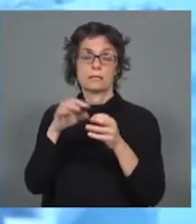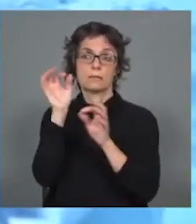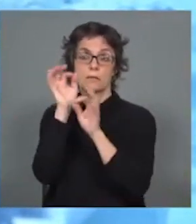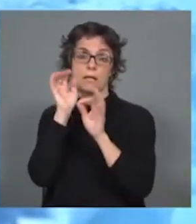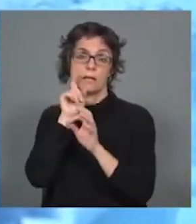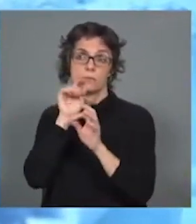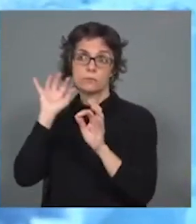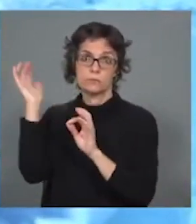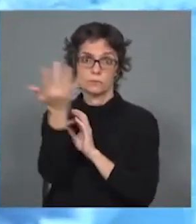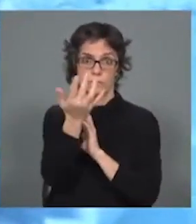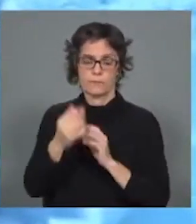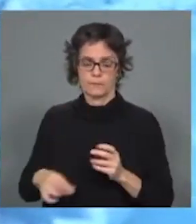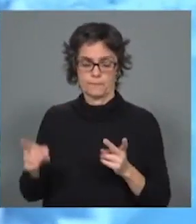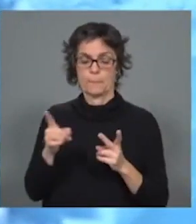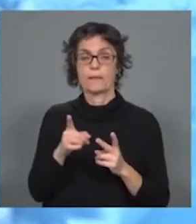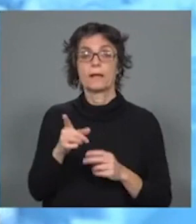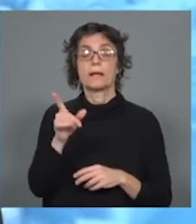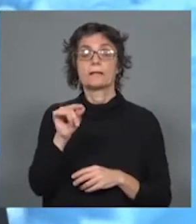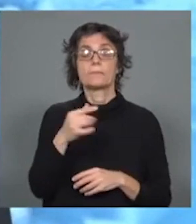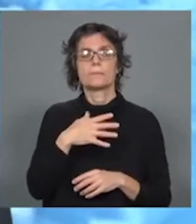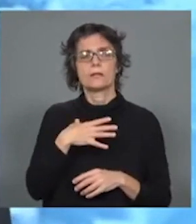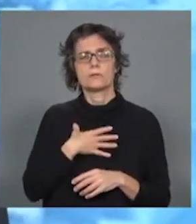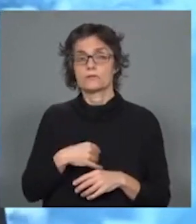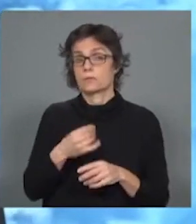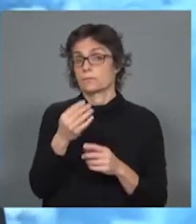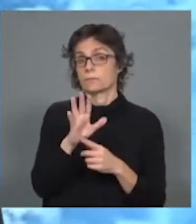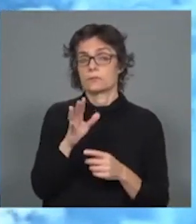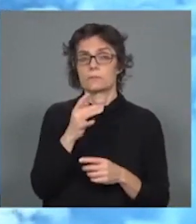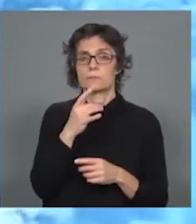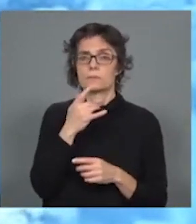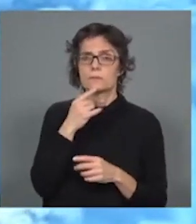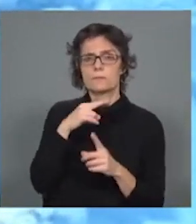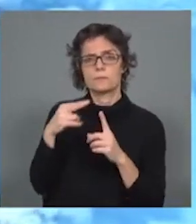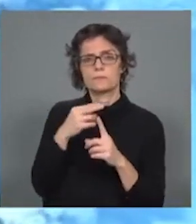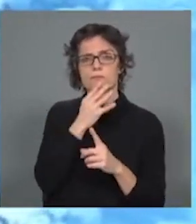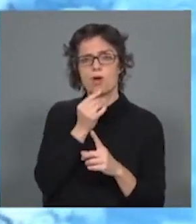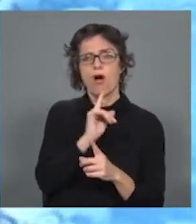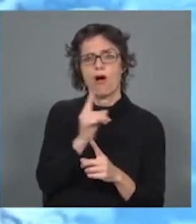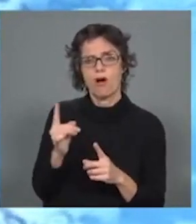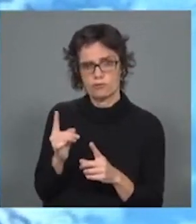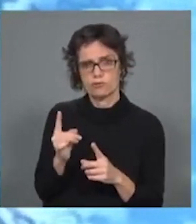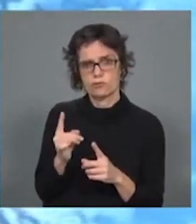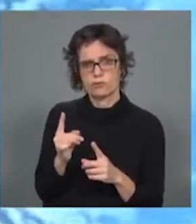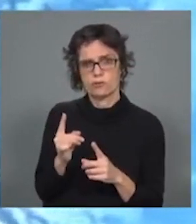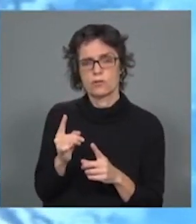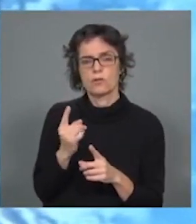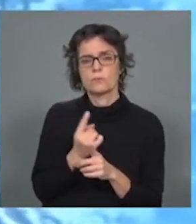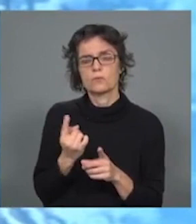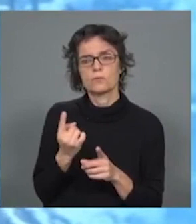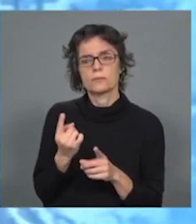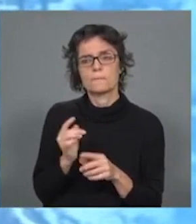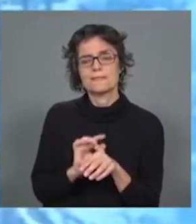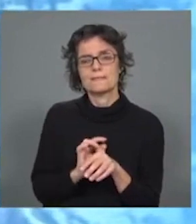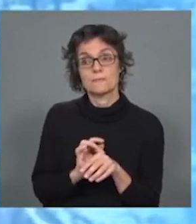Queremos ouvir como o judaísmo lê as narrativas da criação. É muito interessante porque eles têm uma